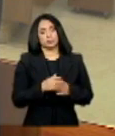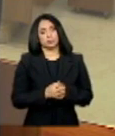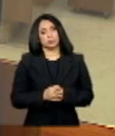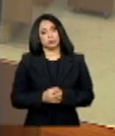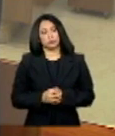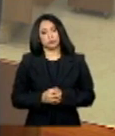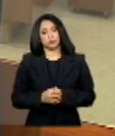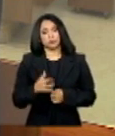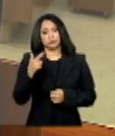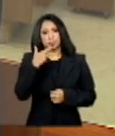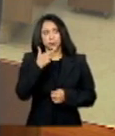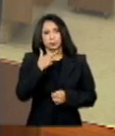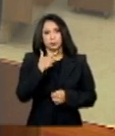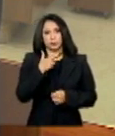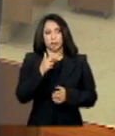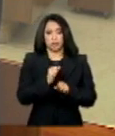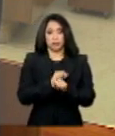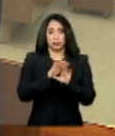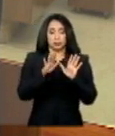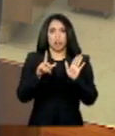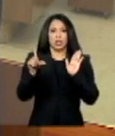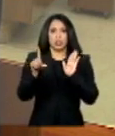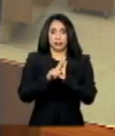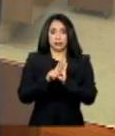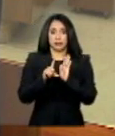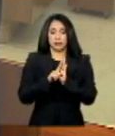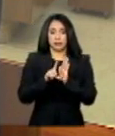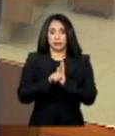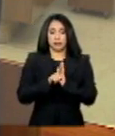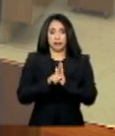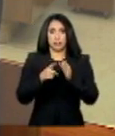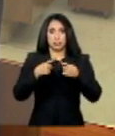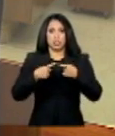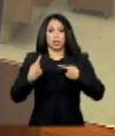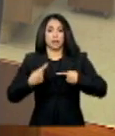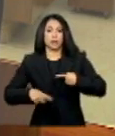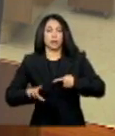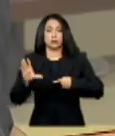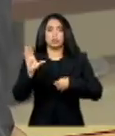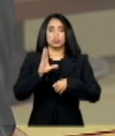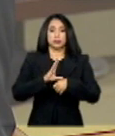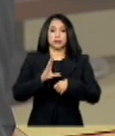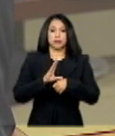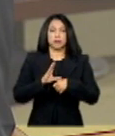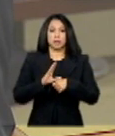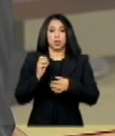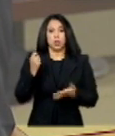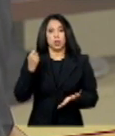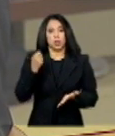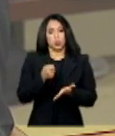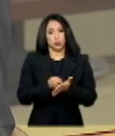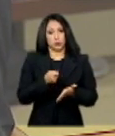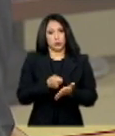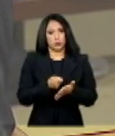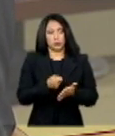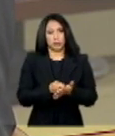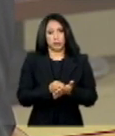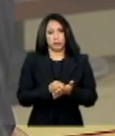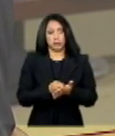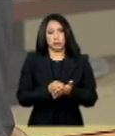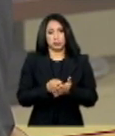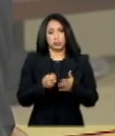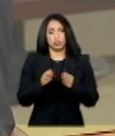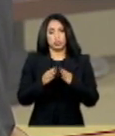as leis que regulam o controle concentrado de constitucionalidade elas trazem uma obrigação do referente à